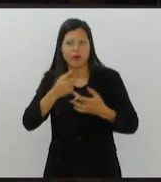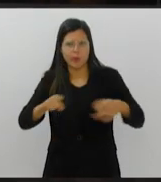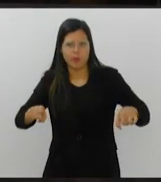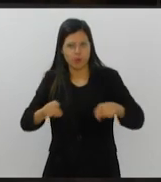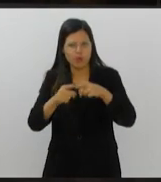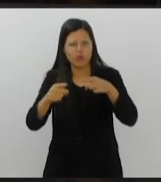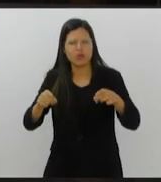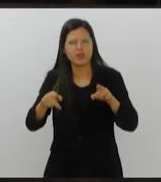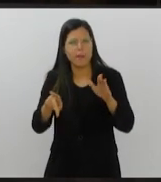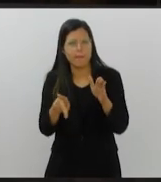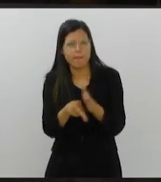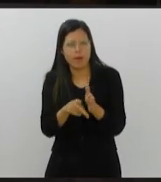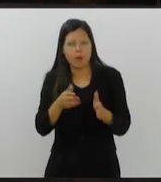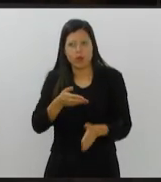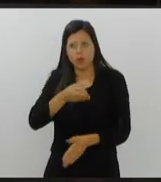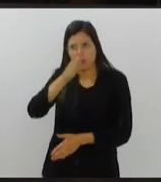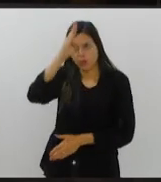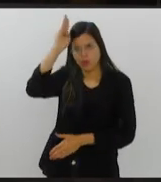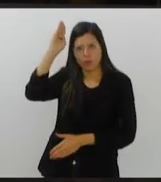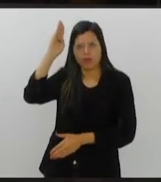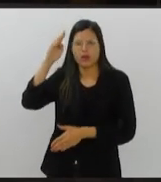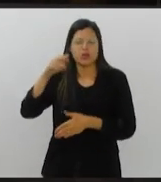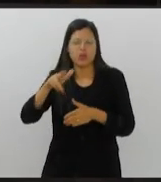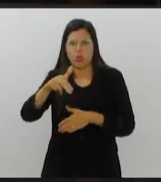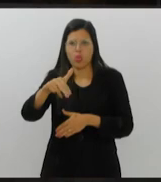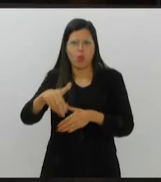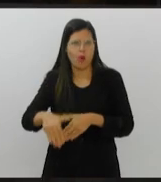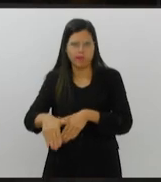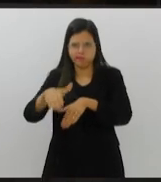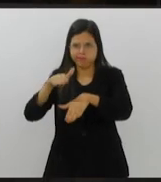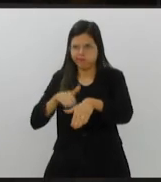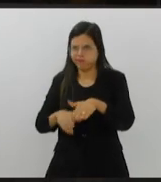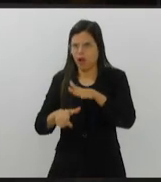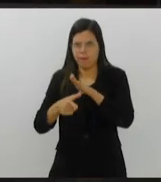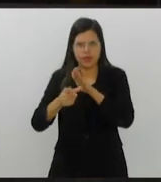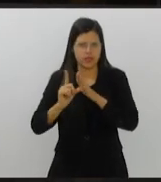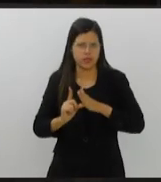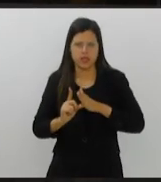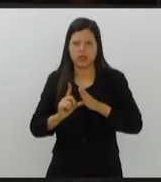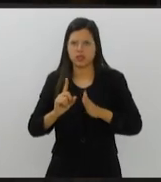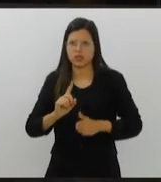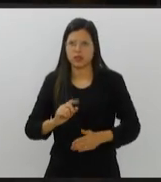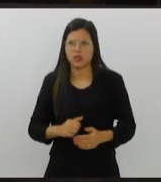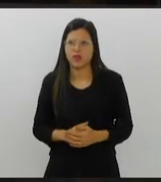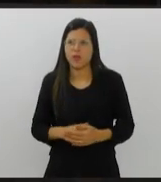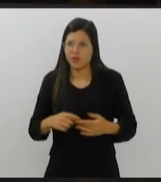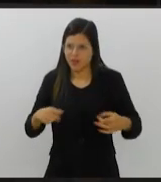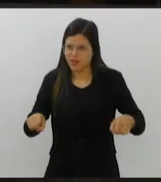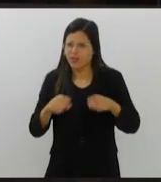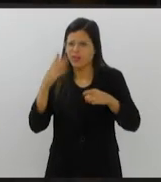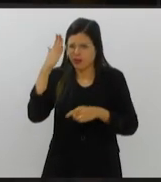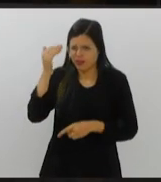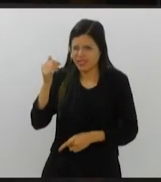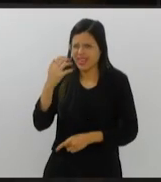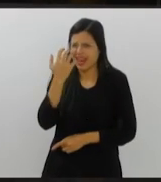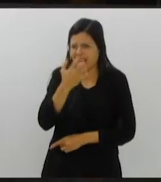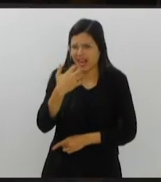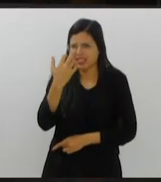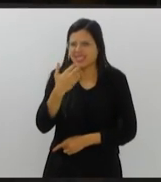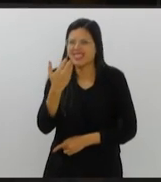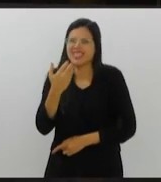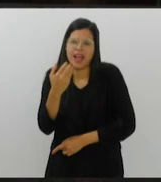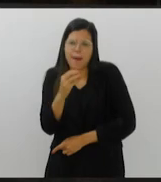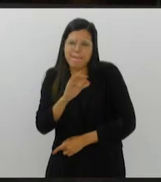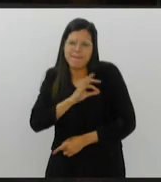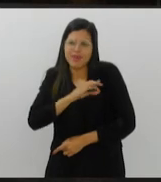militares, jamais deu um passo para trás. Hino esse que eu sei cantar quase todos, tá, gente? Que a PM não fique triste,